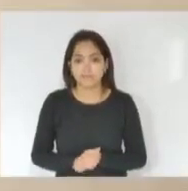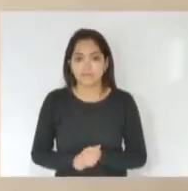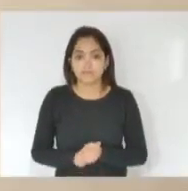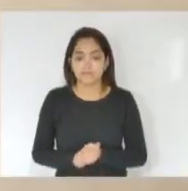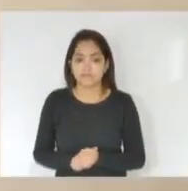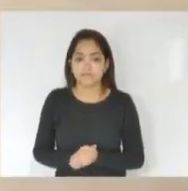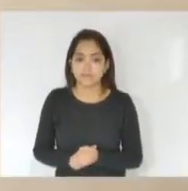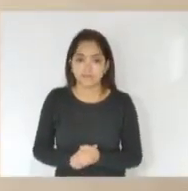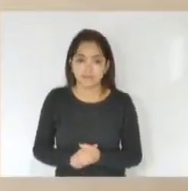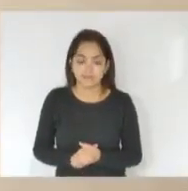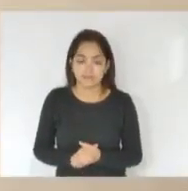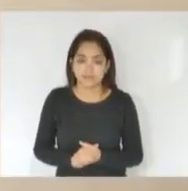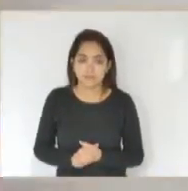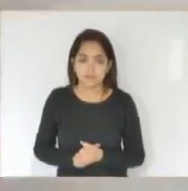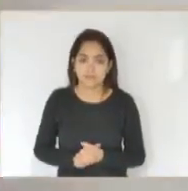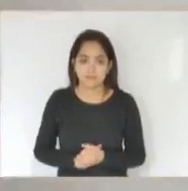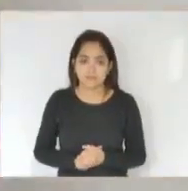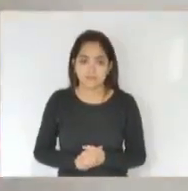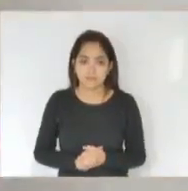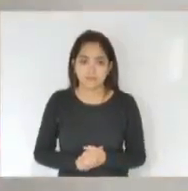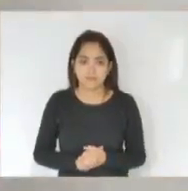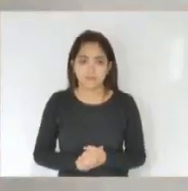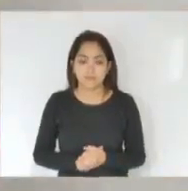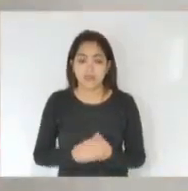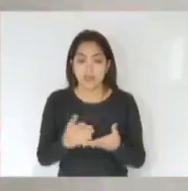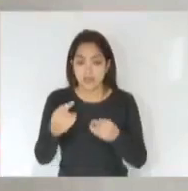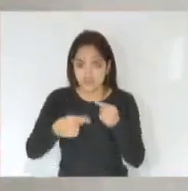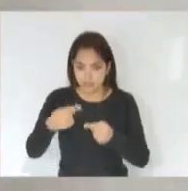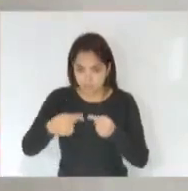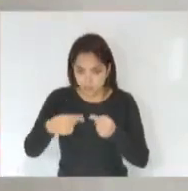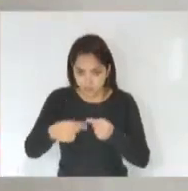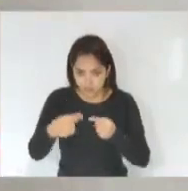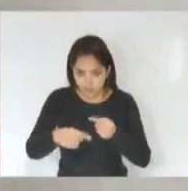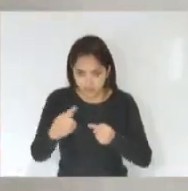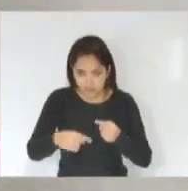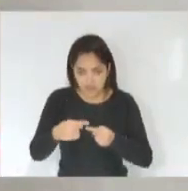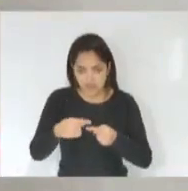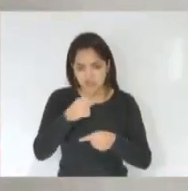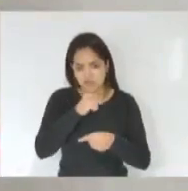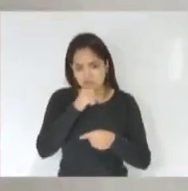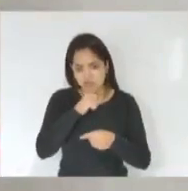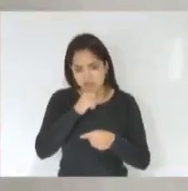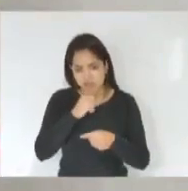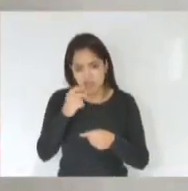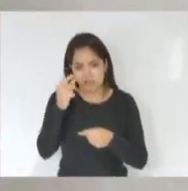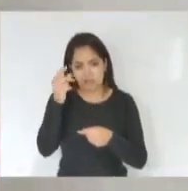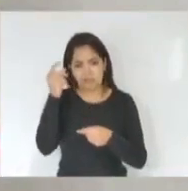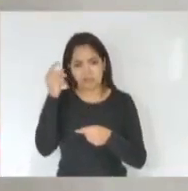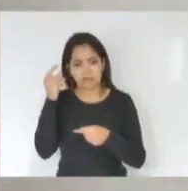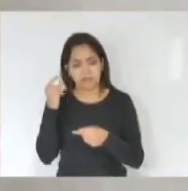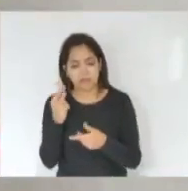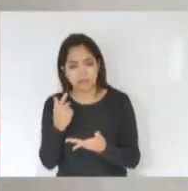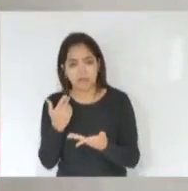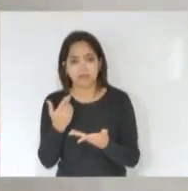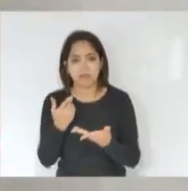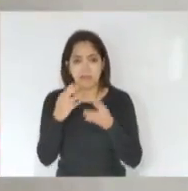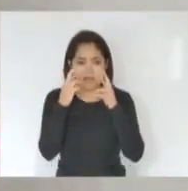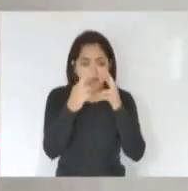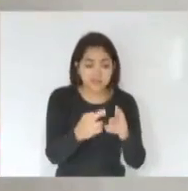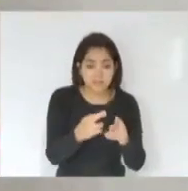Mais um minuto, senhora deputada. Essa politicagem velha, arcaica, sem